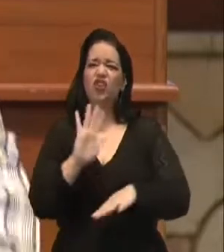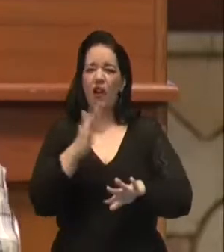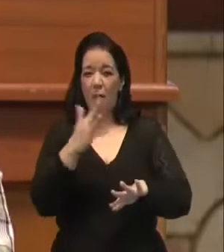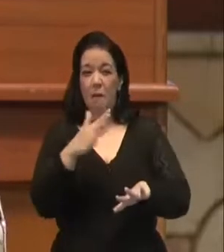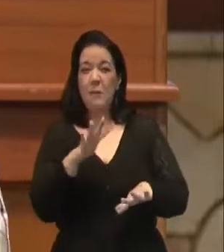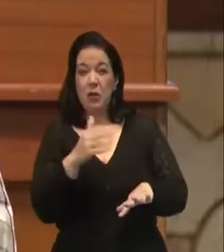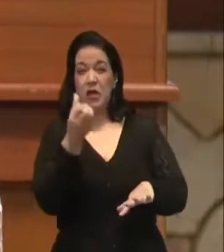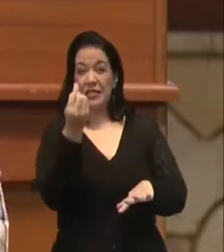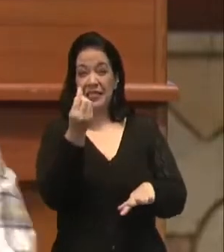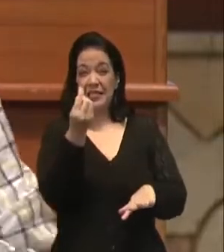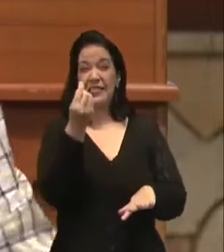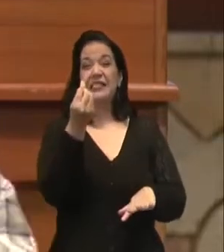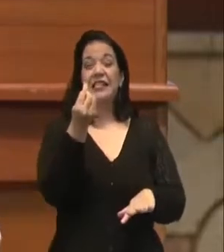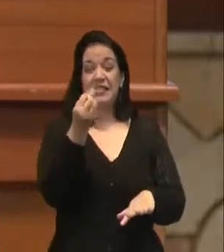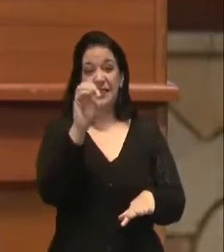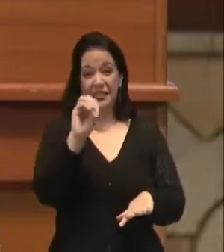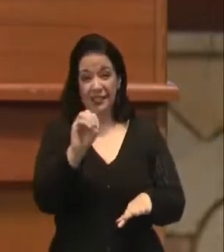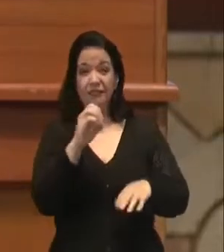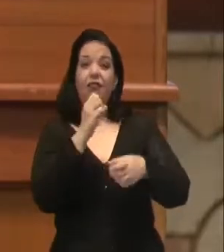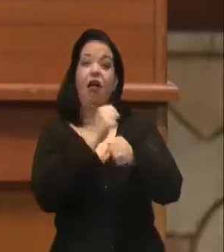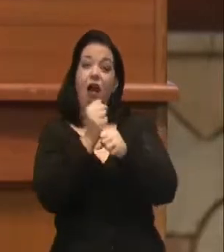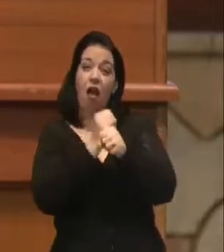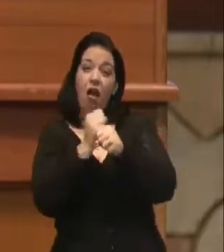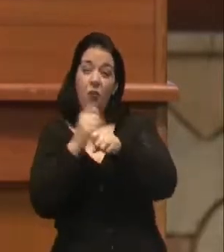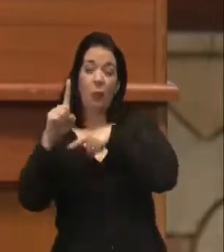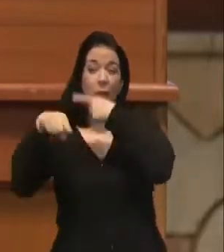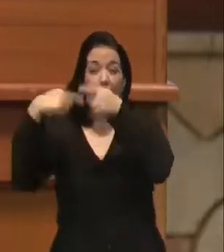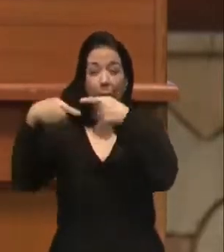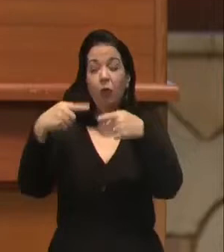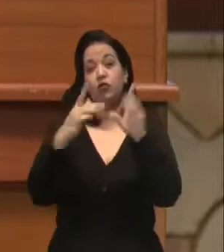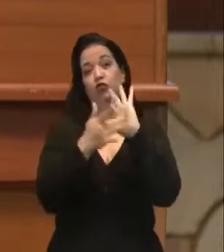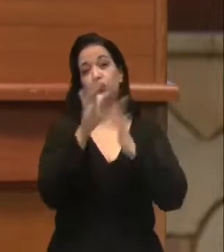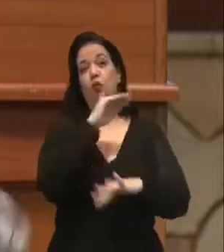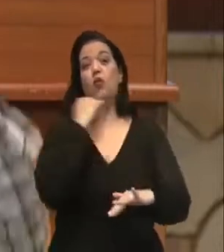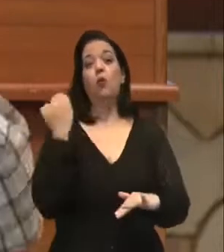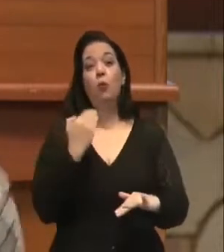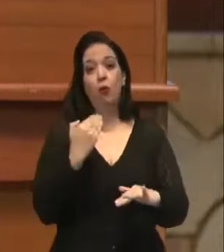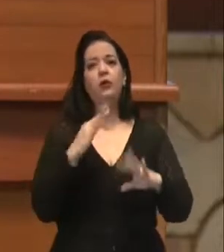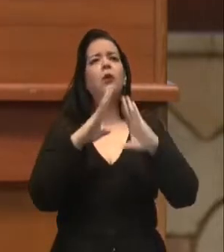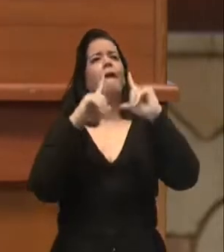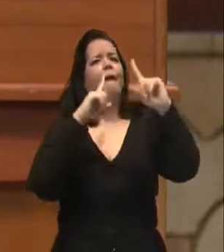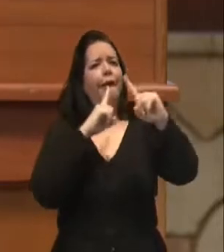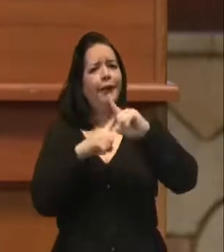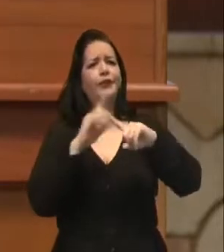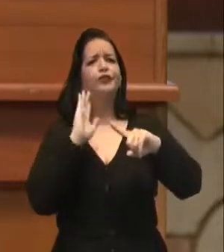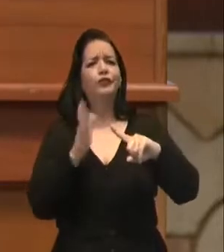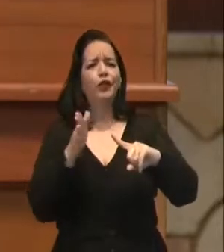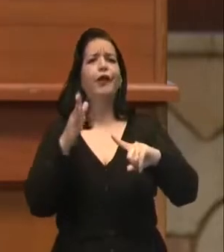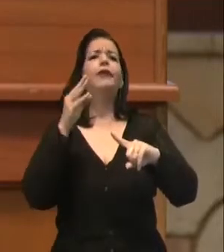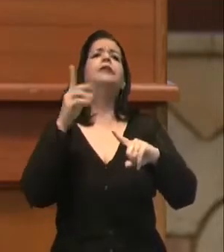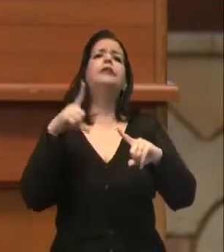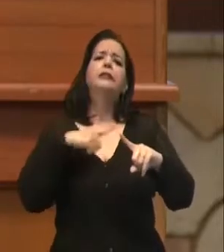para a igreja, que tem impacto permanente. Portanto, esse impacto é para nós hoje.